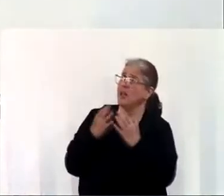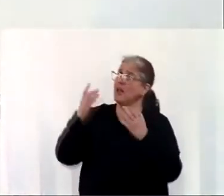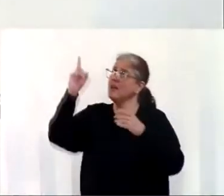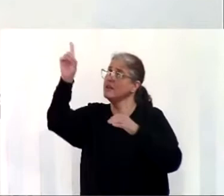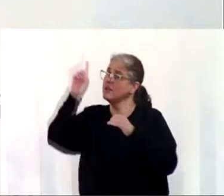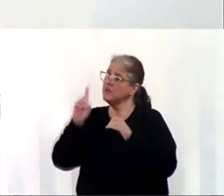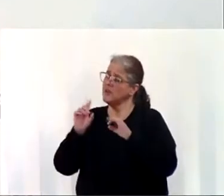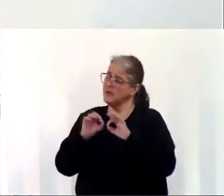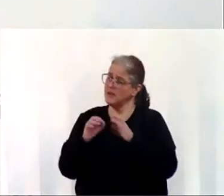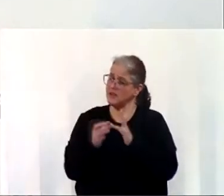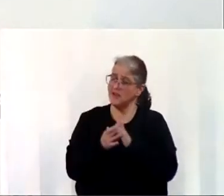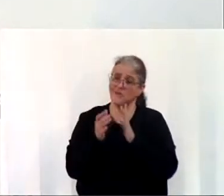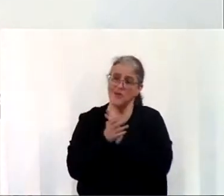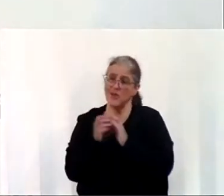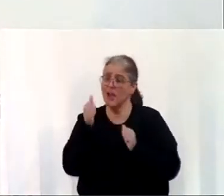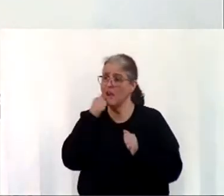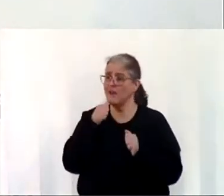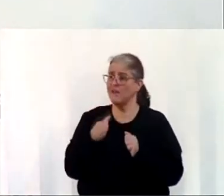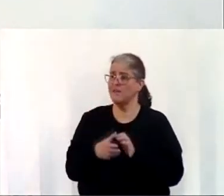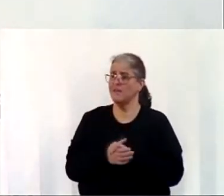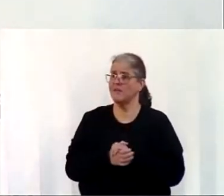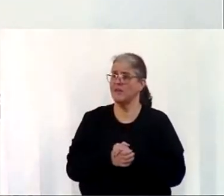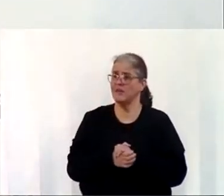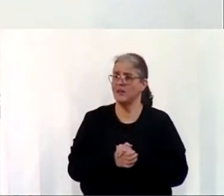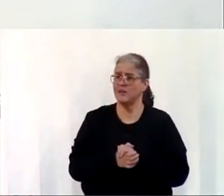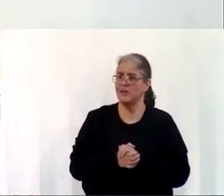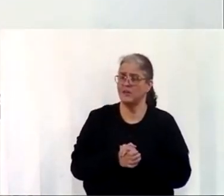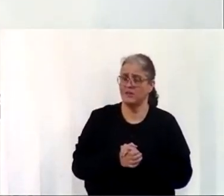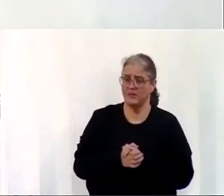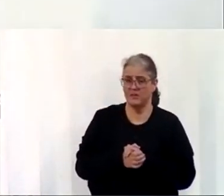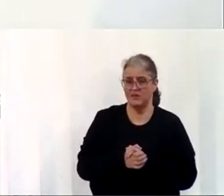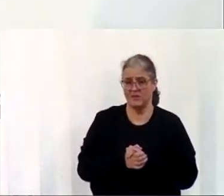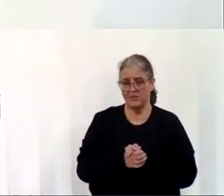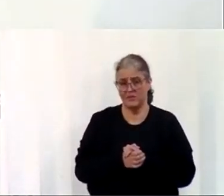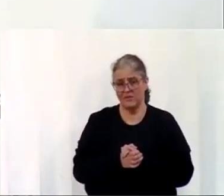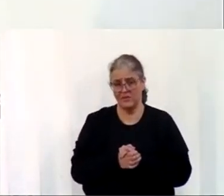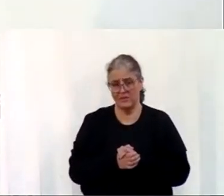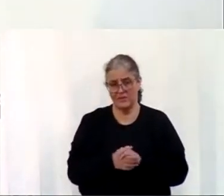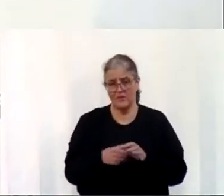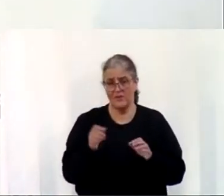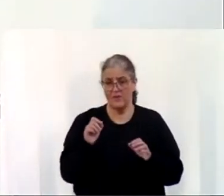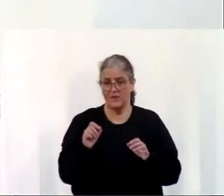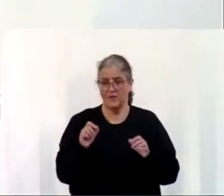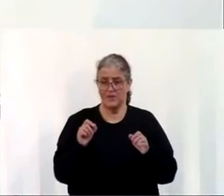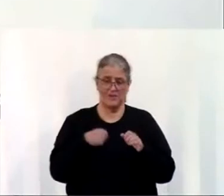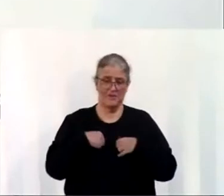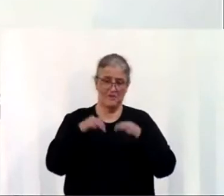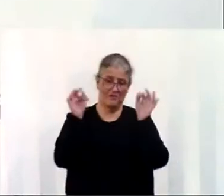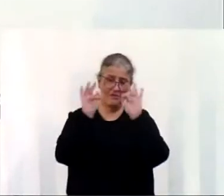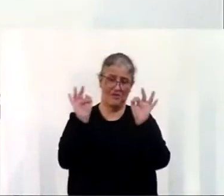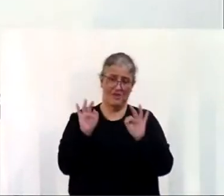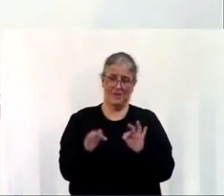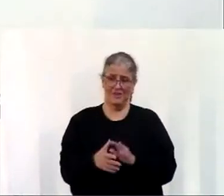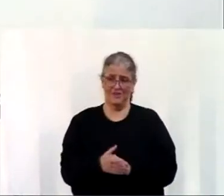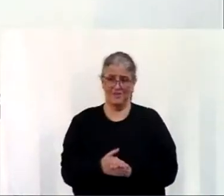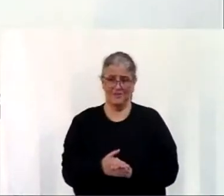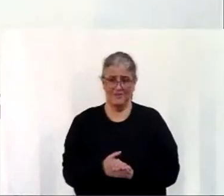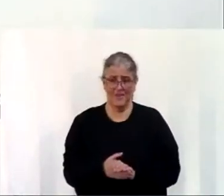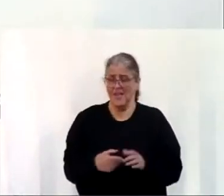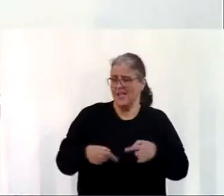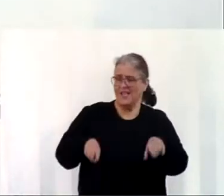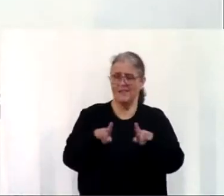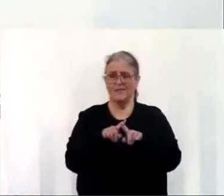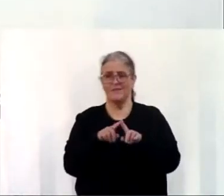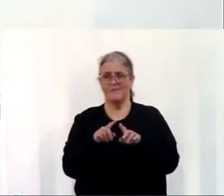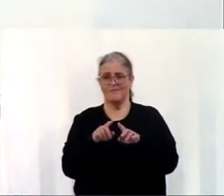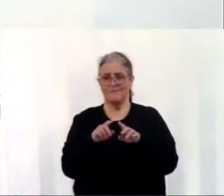É isso que Deus está perguntando ao seu povo. Você está bem? Você está tão feliz, né? Não ora mais, não fala mais